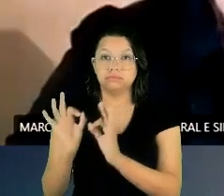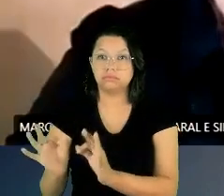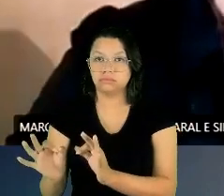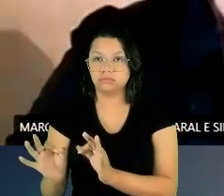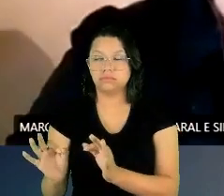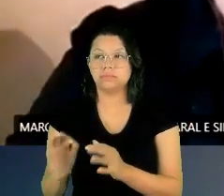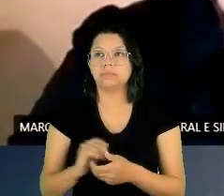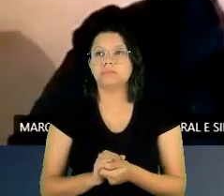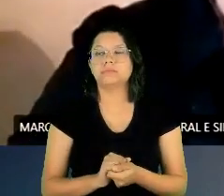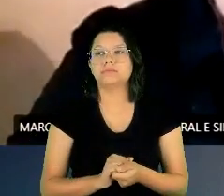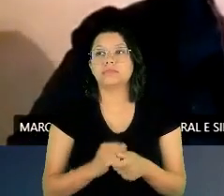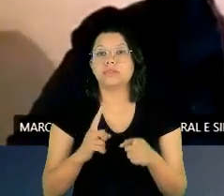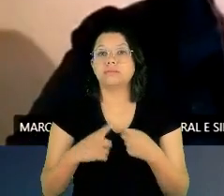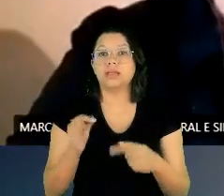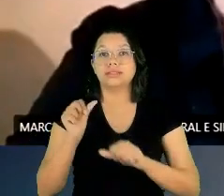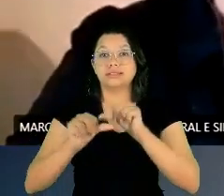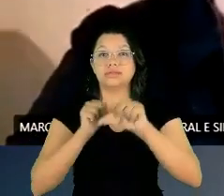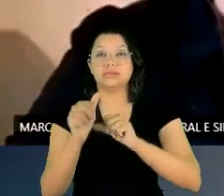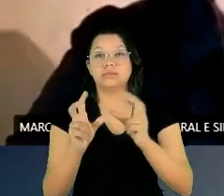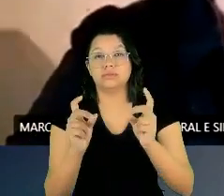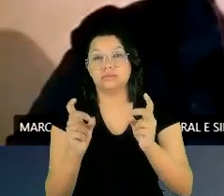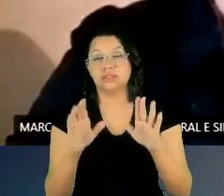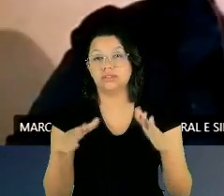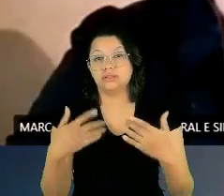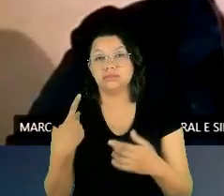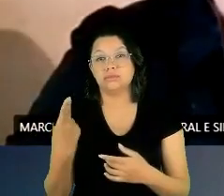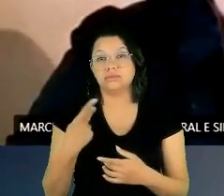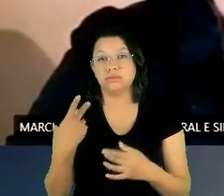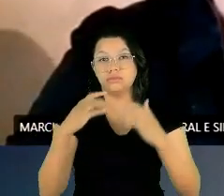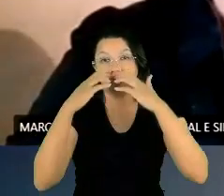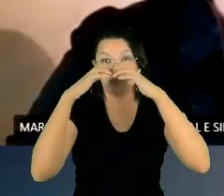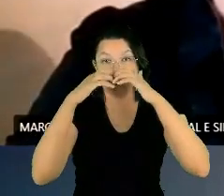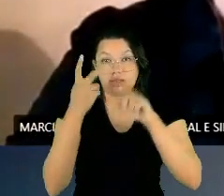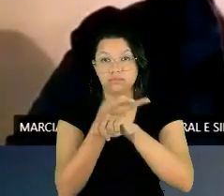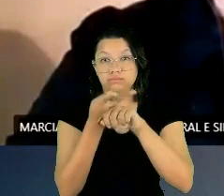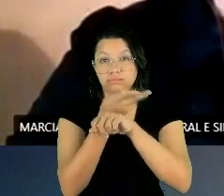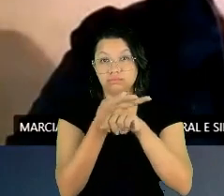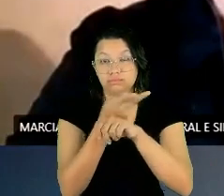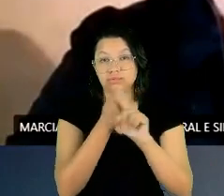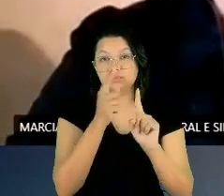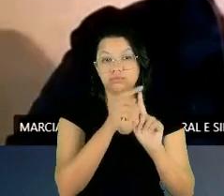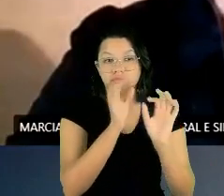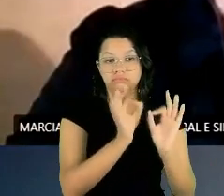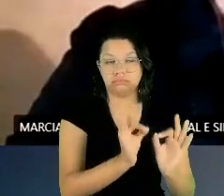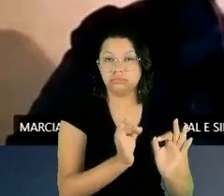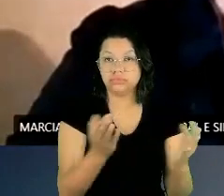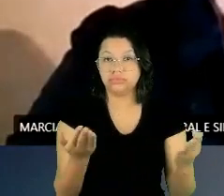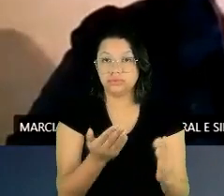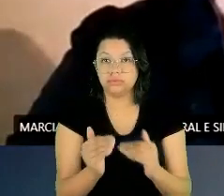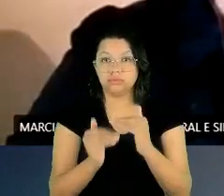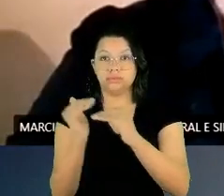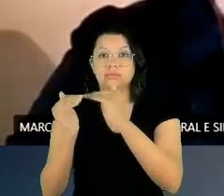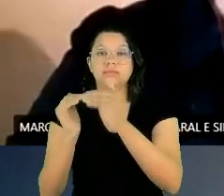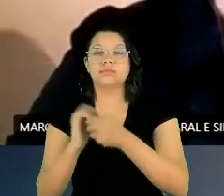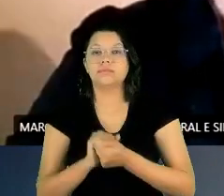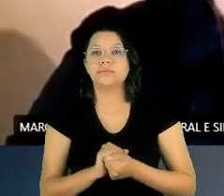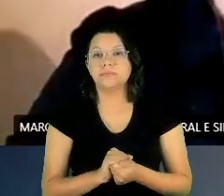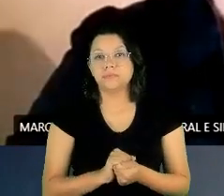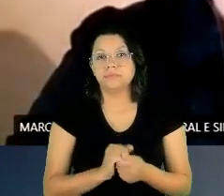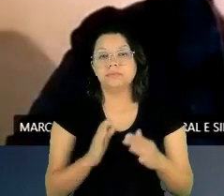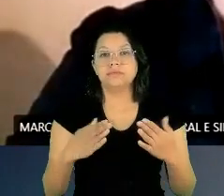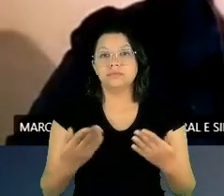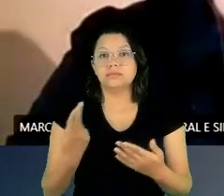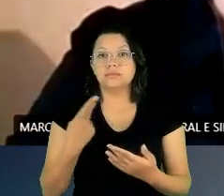relacionamento ideal, né? Só que tudo isso vira automático, então o nosso cérebro vai buscar padrões desses